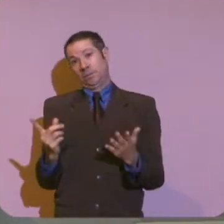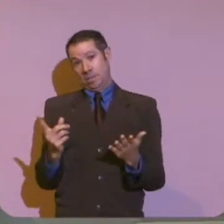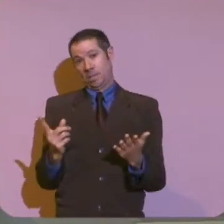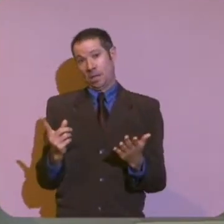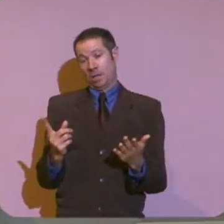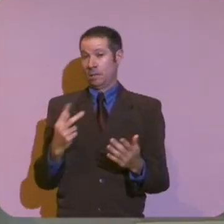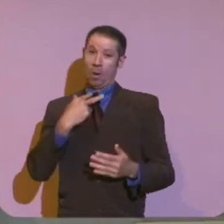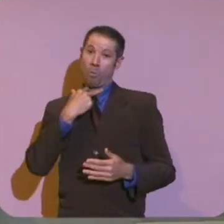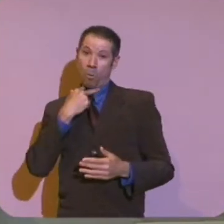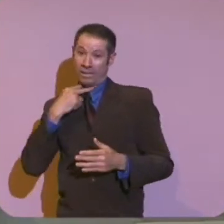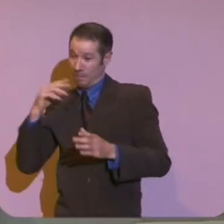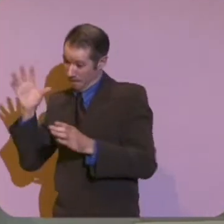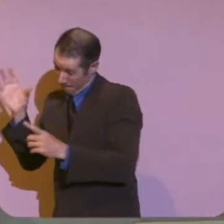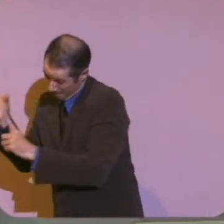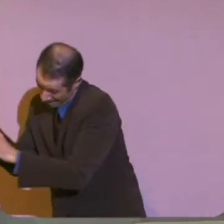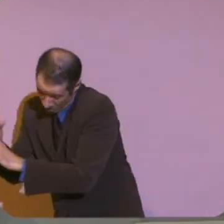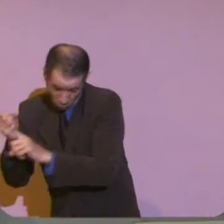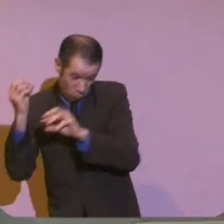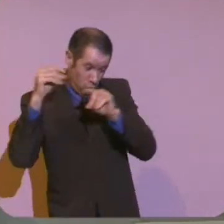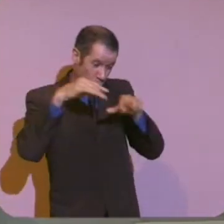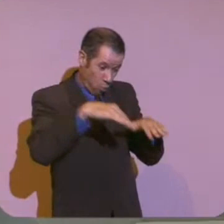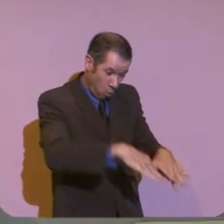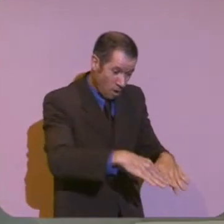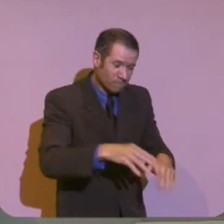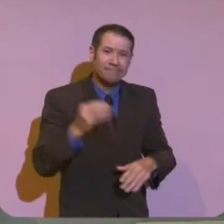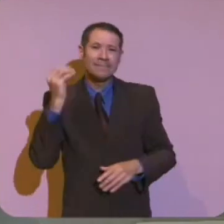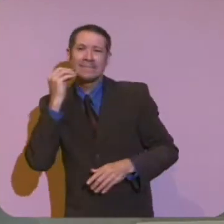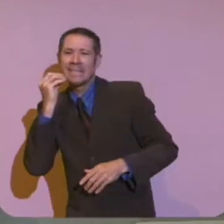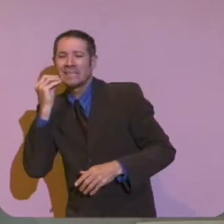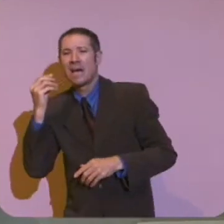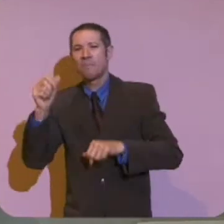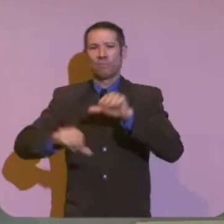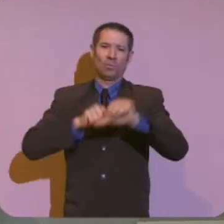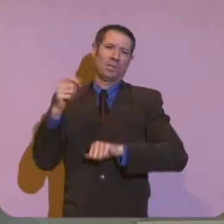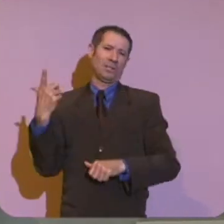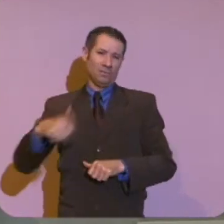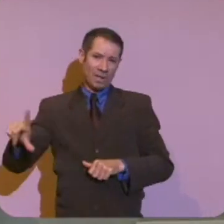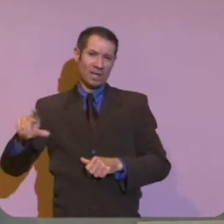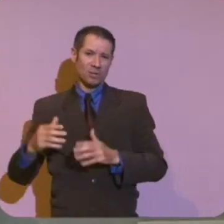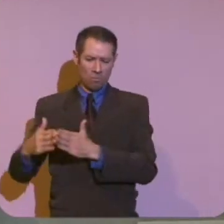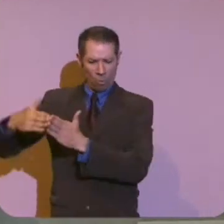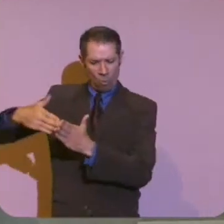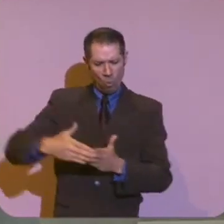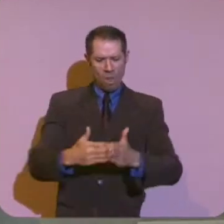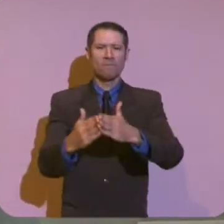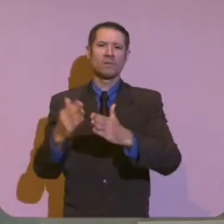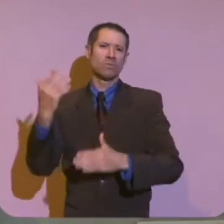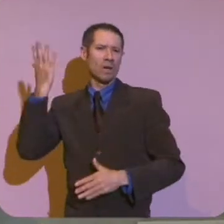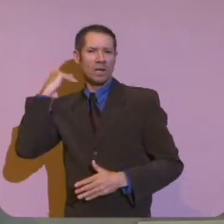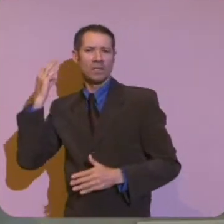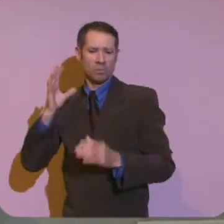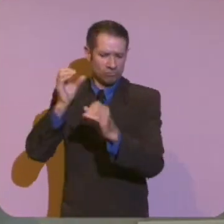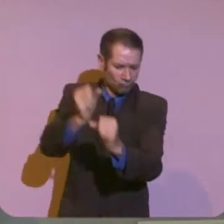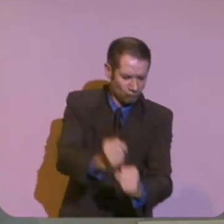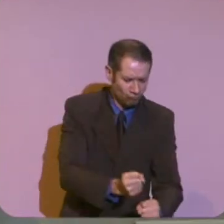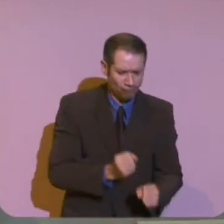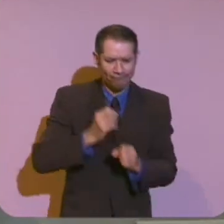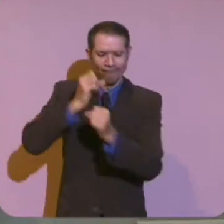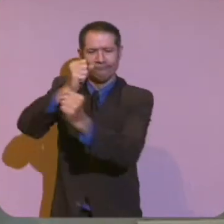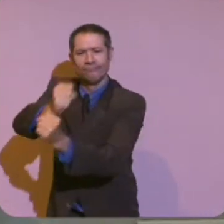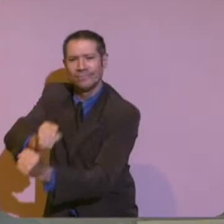não podemos jogar você no mar, vamos tentar fazer alguma coisa por você. E os navios daquele tempo eram com remos, e